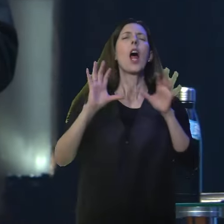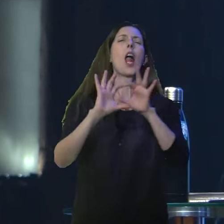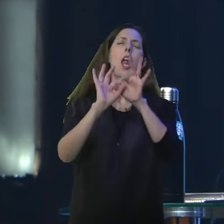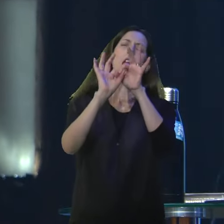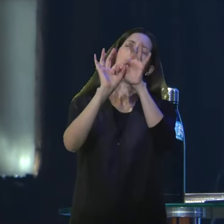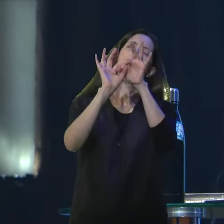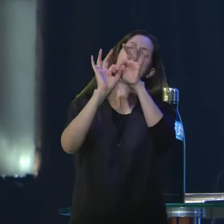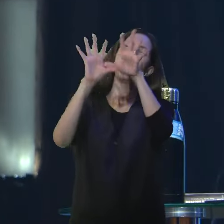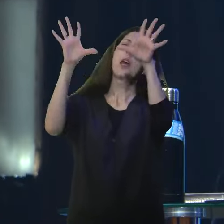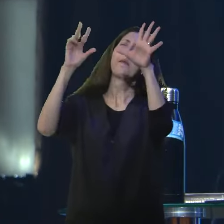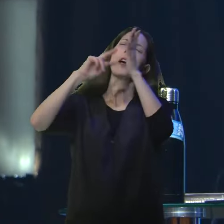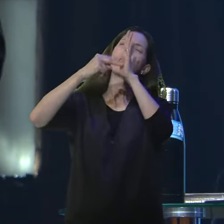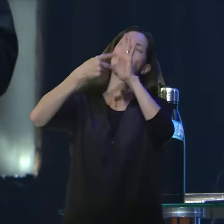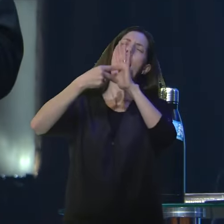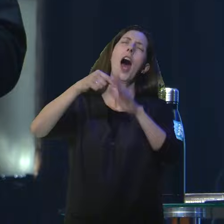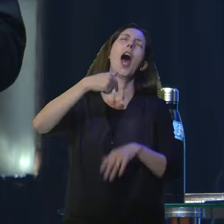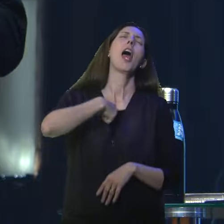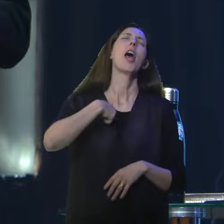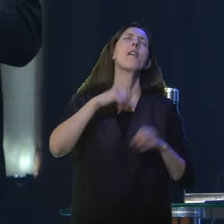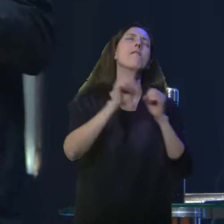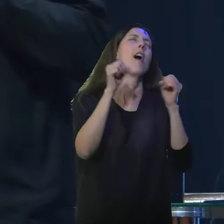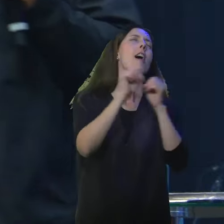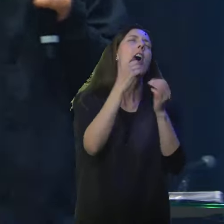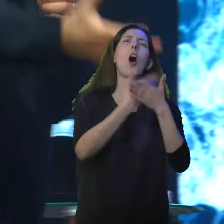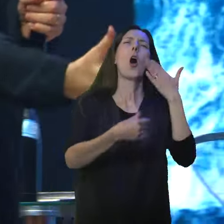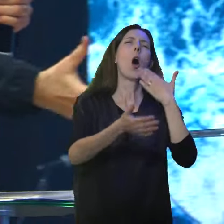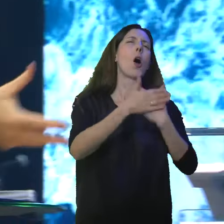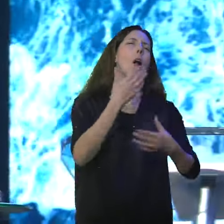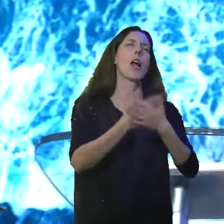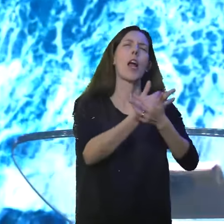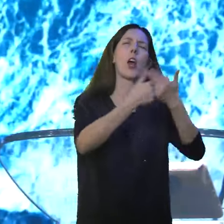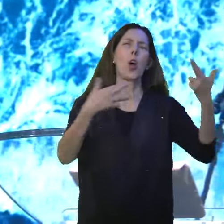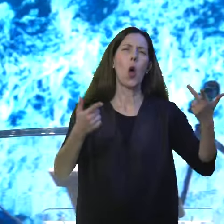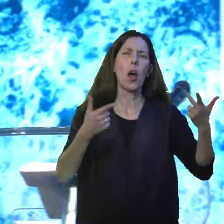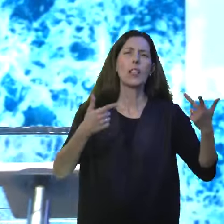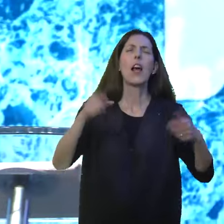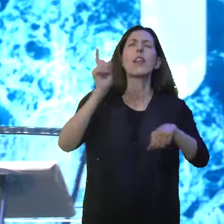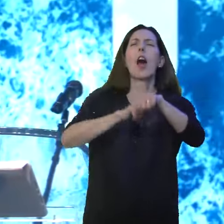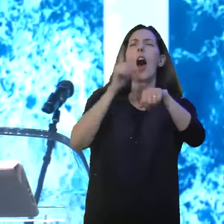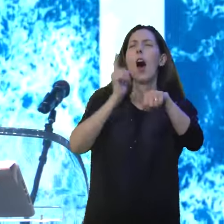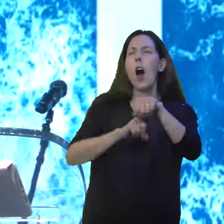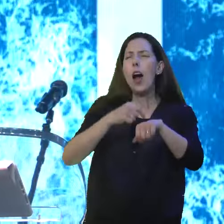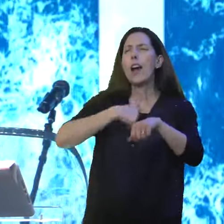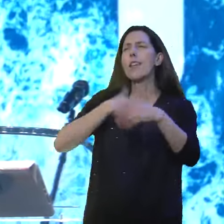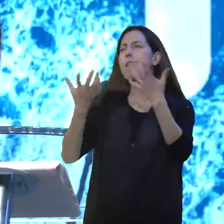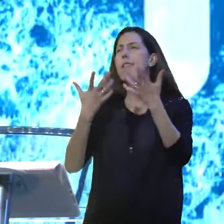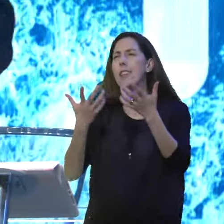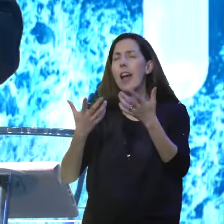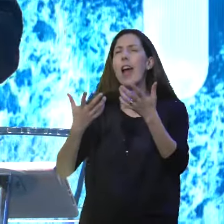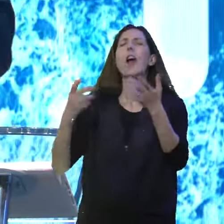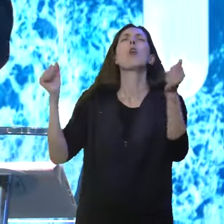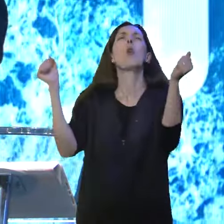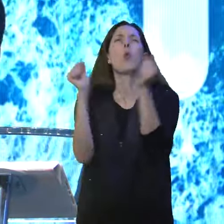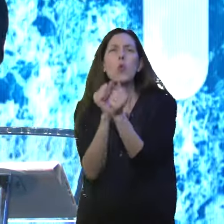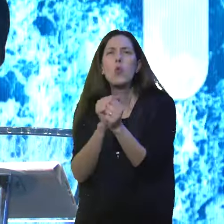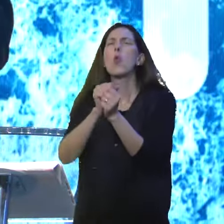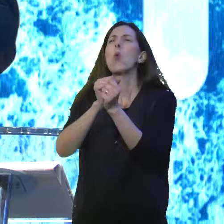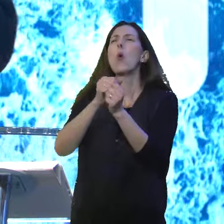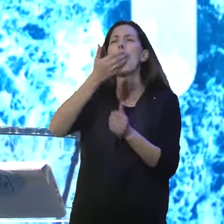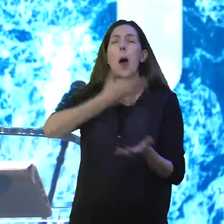quiser, do jeito que a gente quiser, com quem a gente quiser, quando a gente quiser e quantas vezes a gente